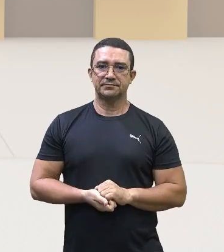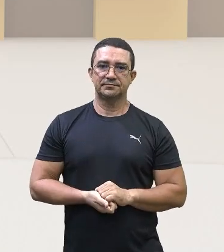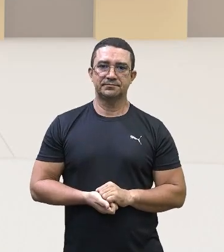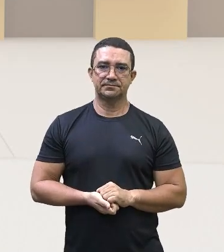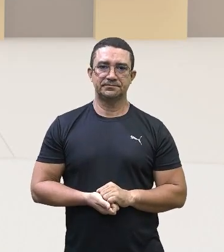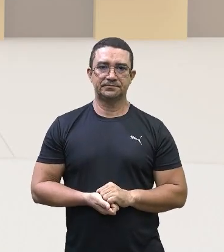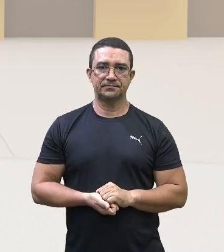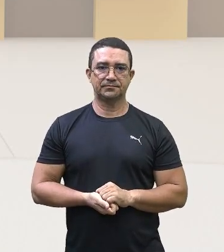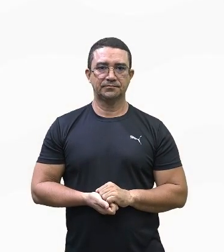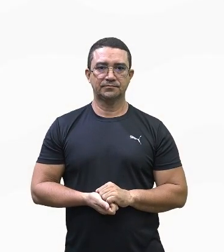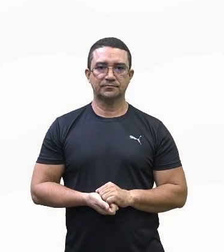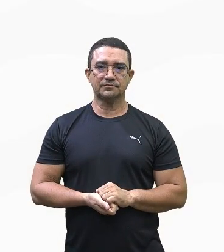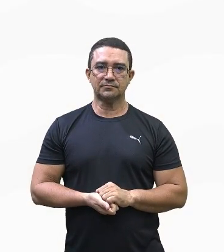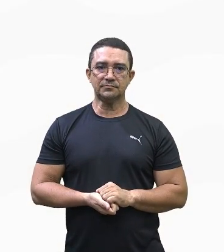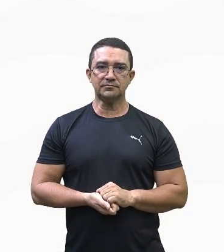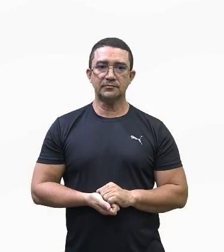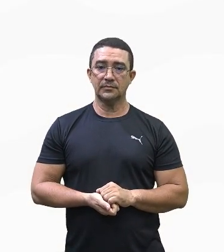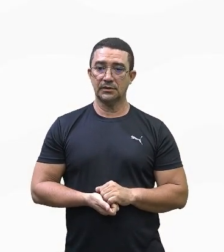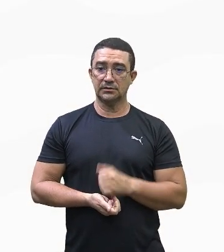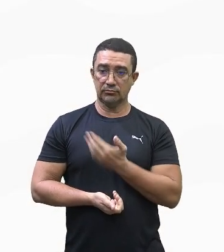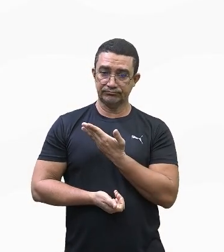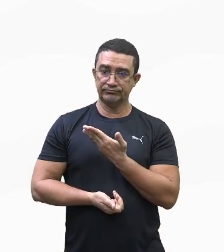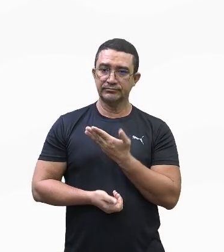gestão eficiente dos recursos. Olha só.